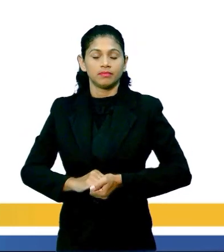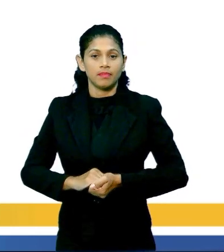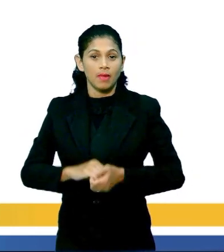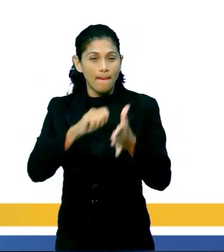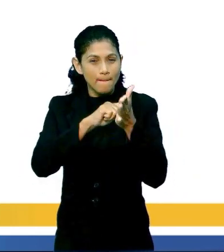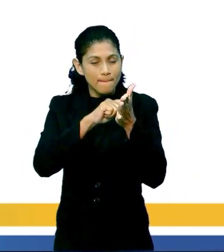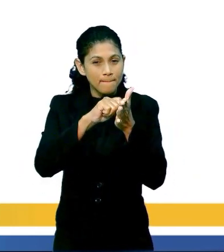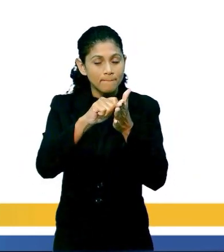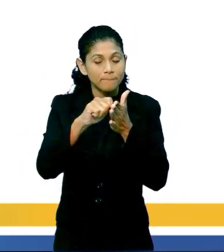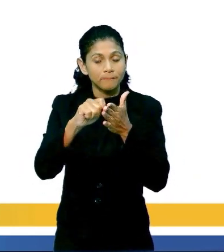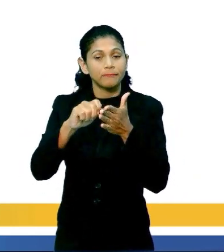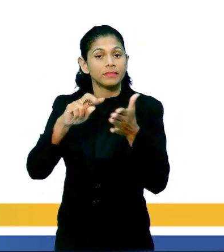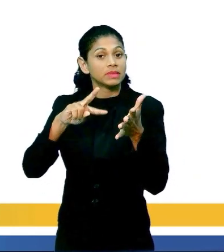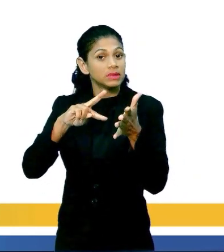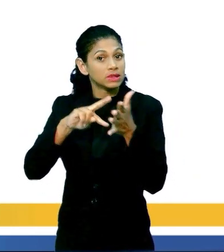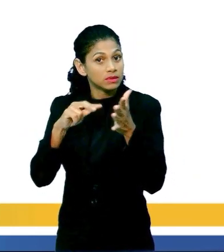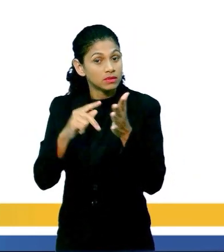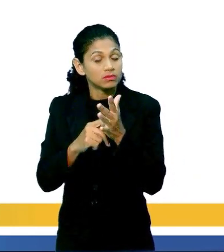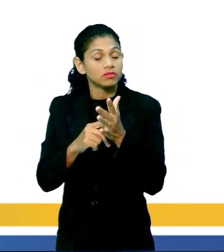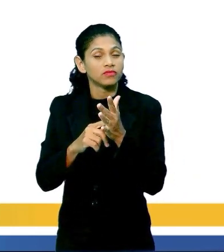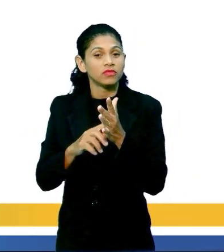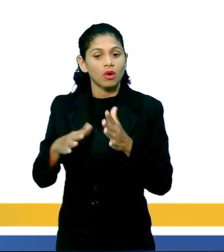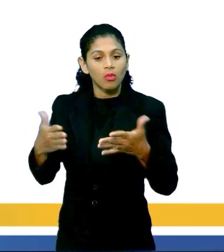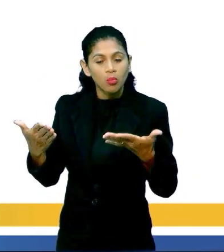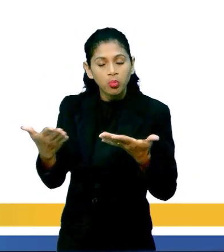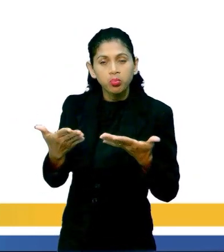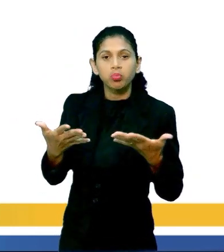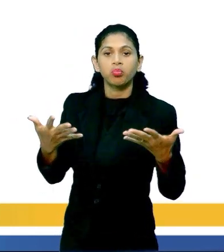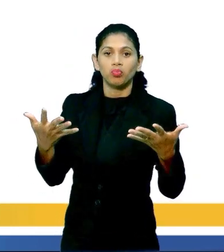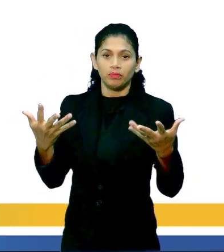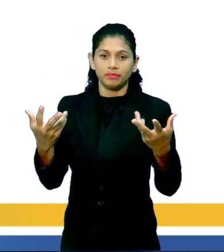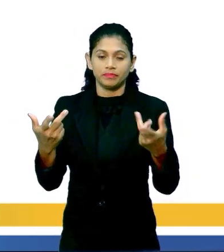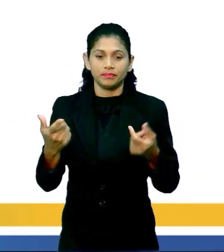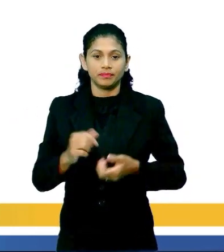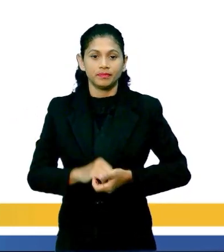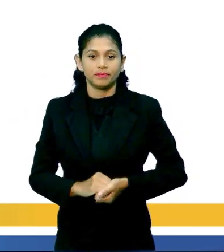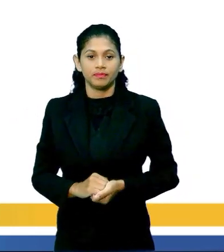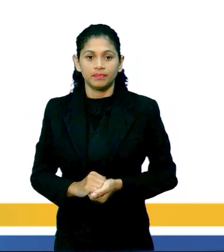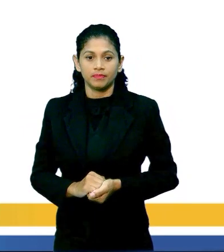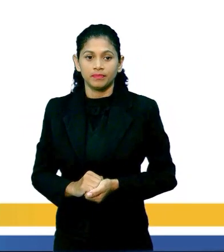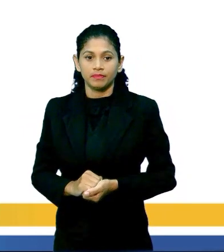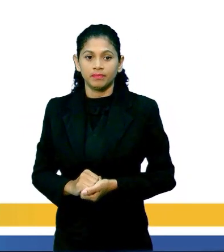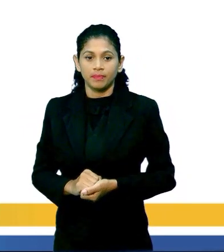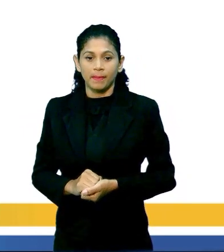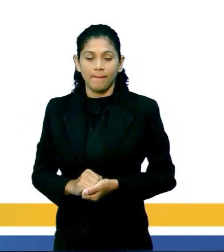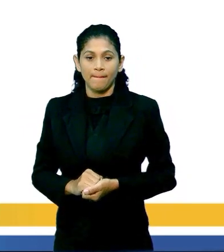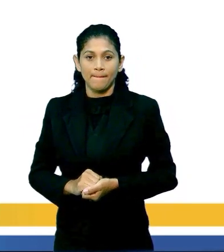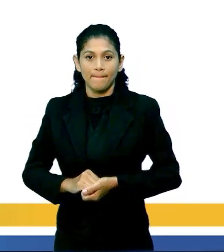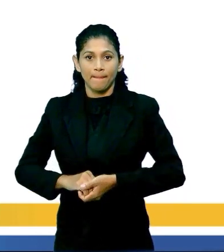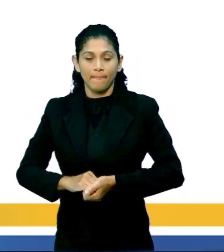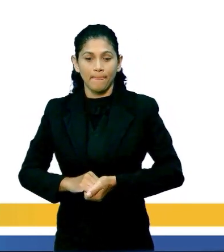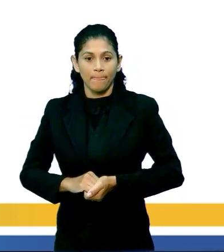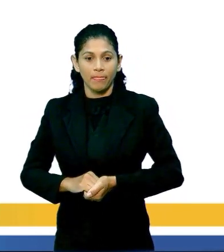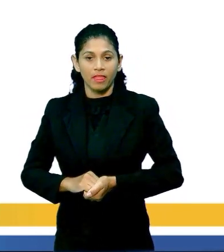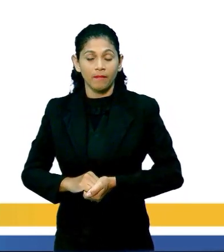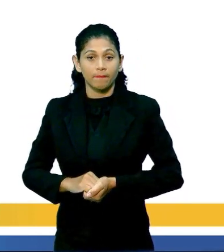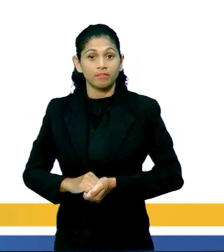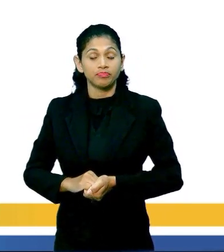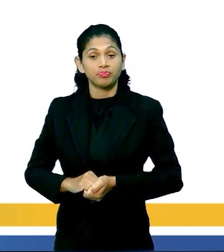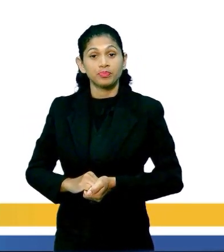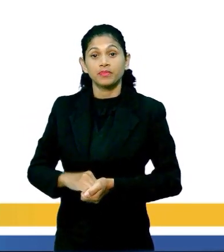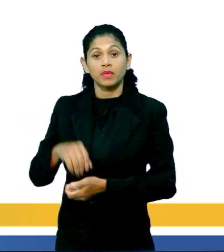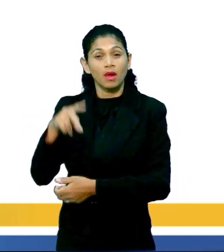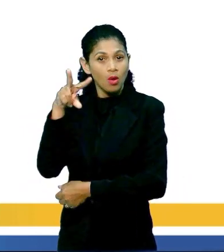não esquisito. My brother is an expert in design. Meu irmão